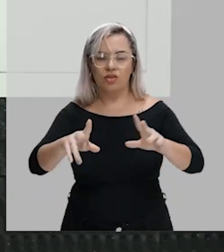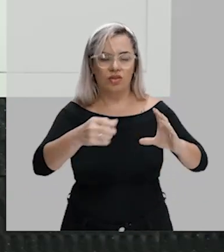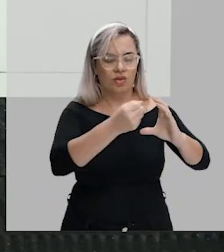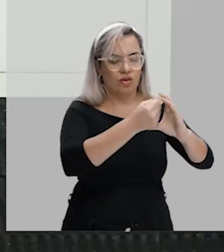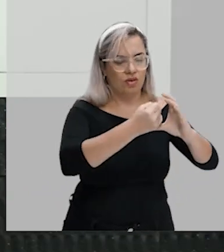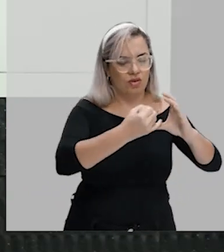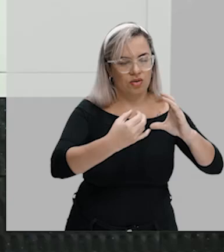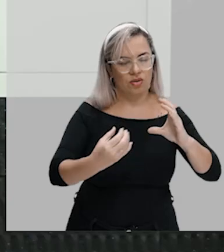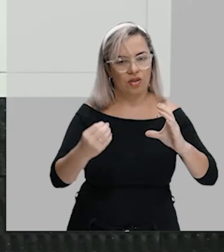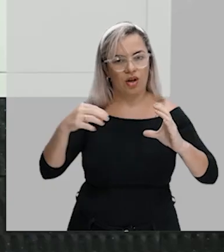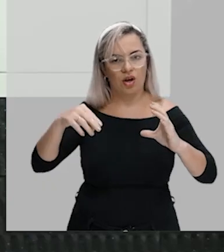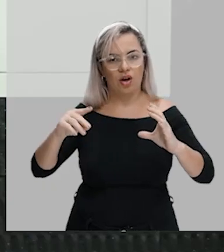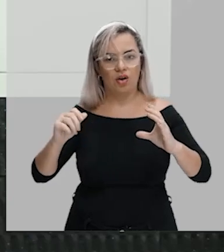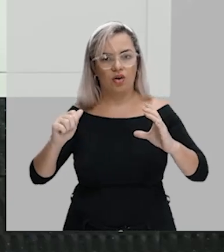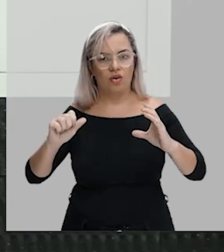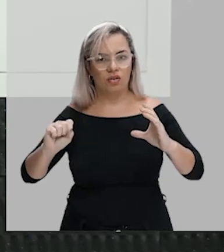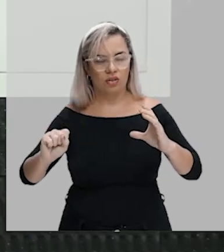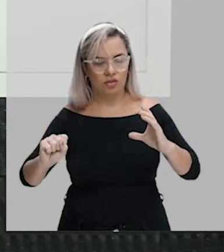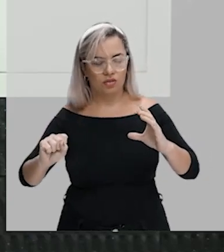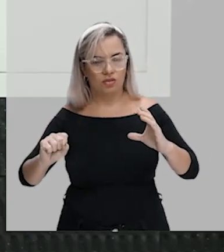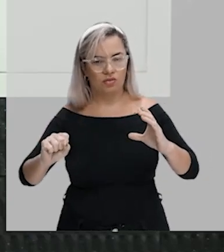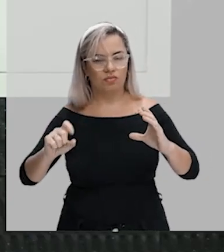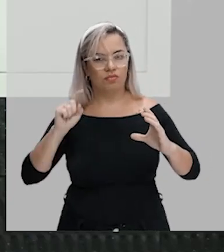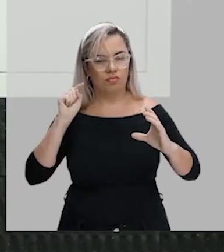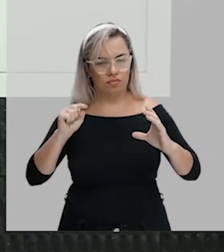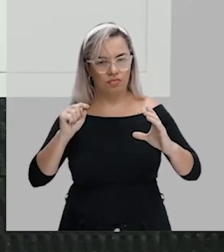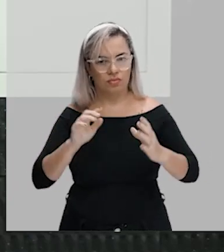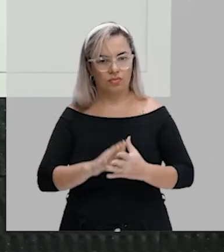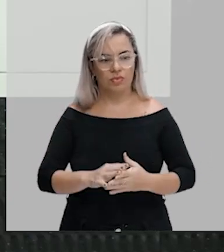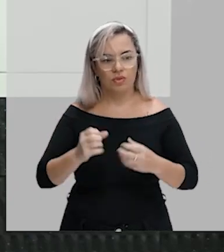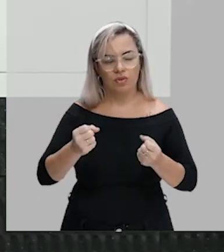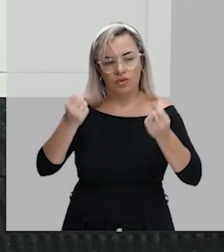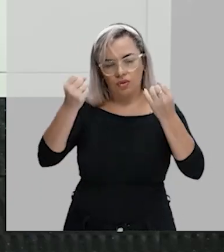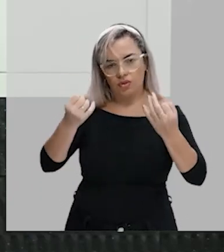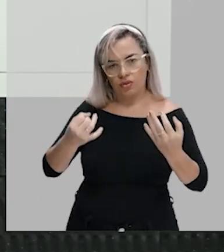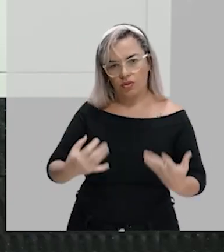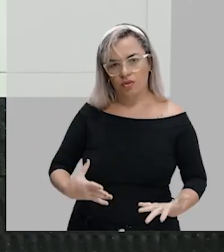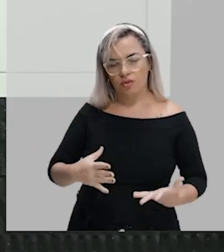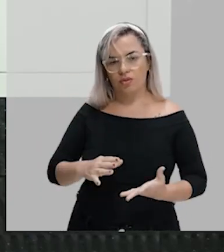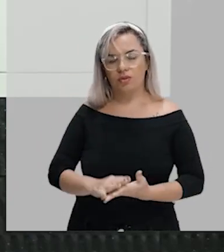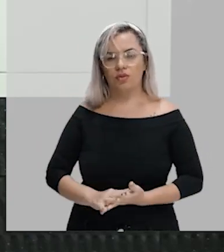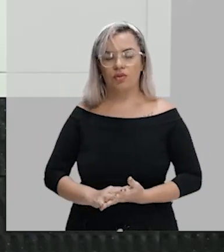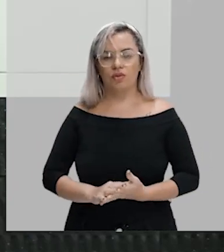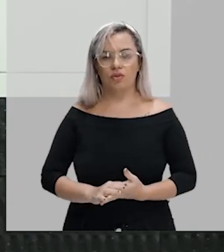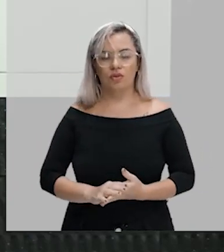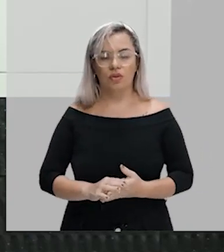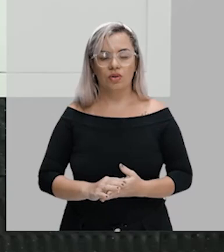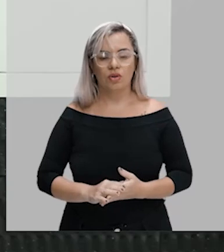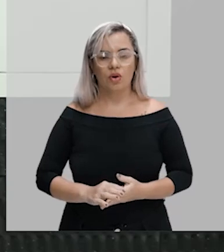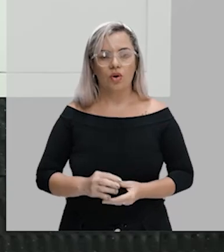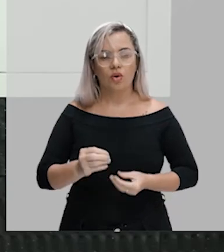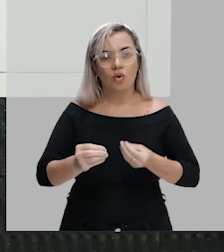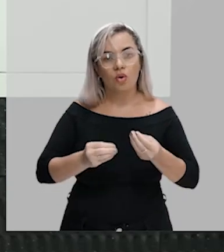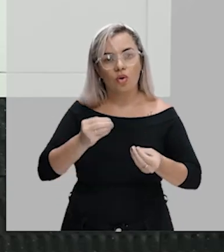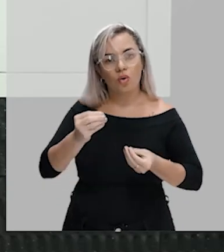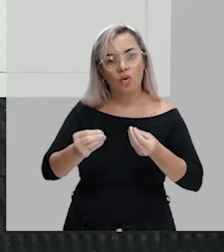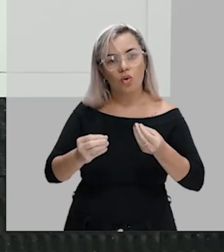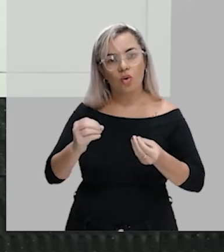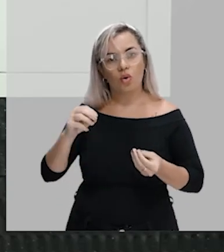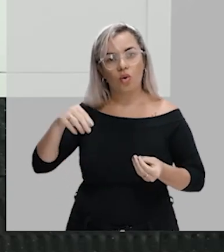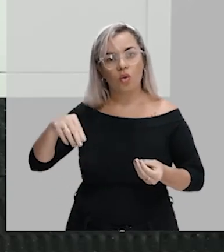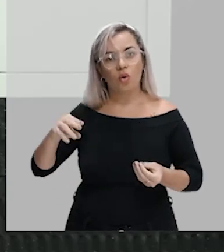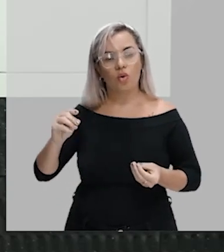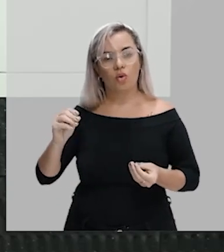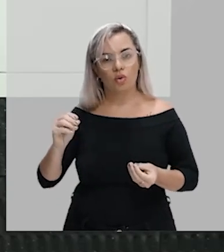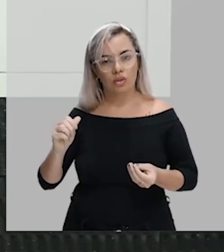onda diferente que nós iremos falar, tá certo? E isso dentro do tipo de onda que nós estamos falando, que é a luz, que